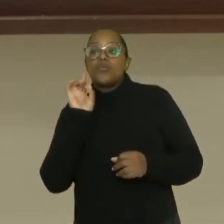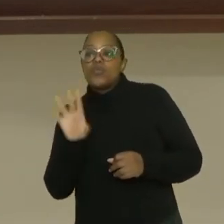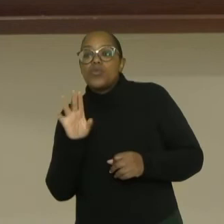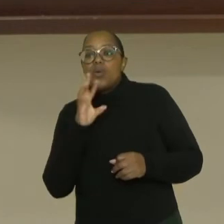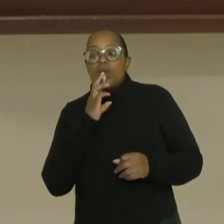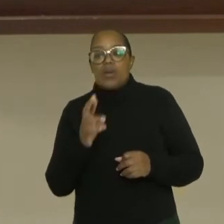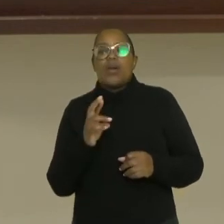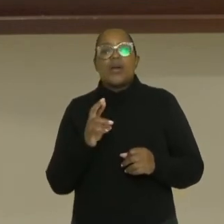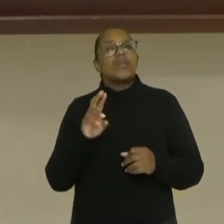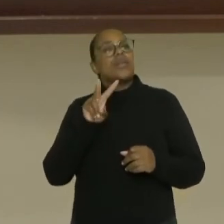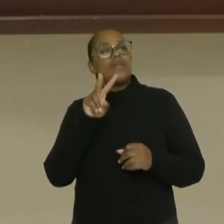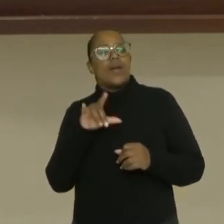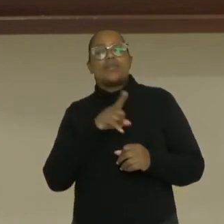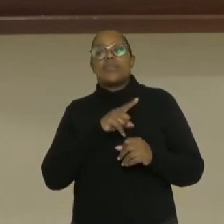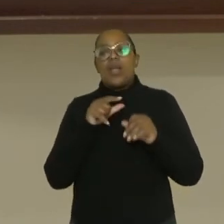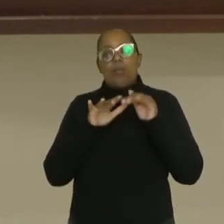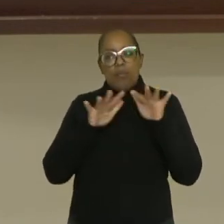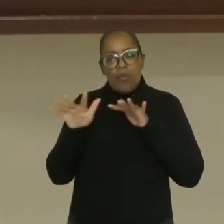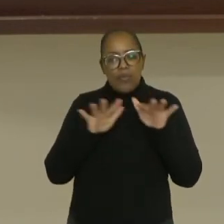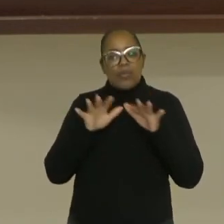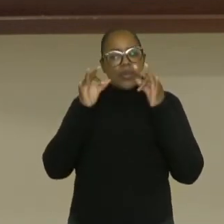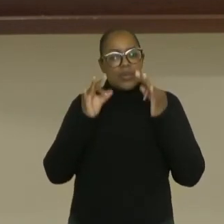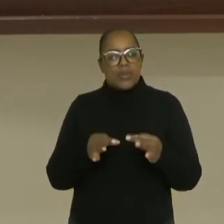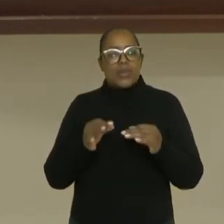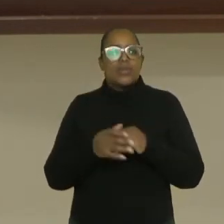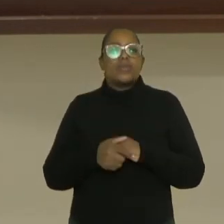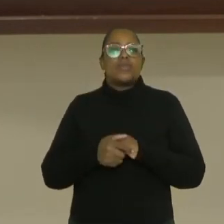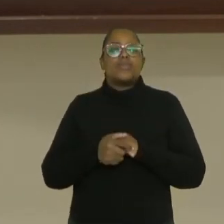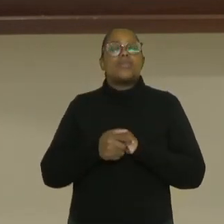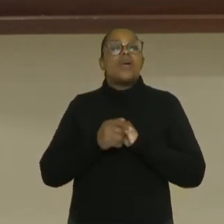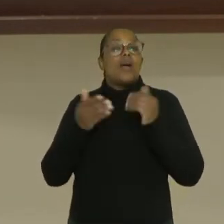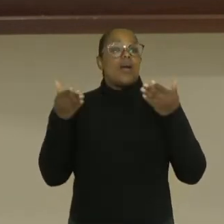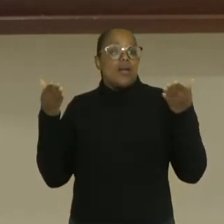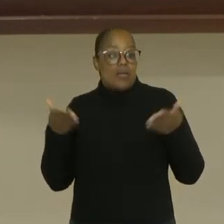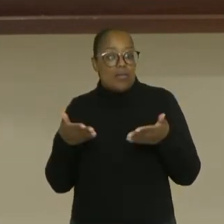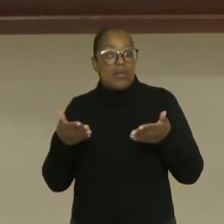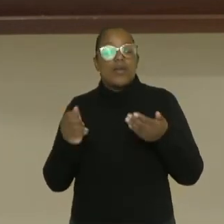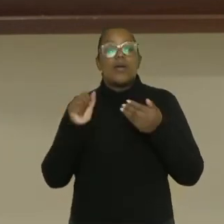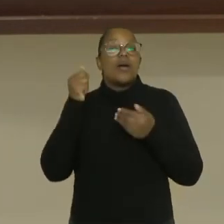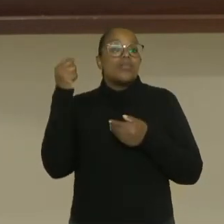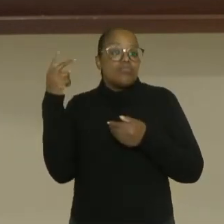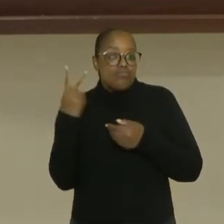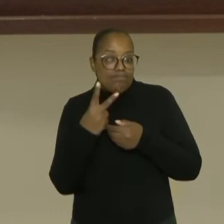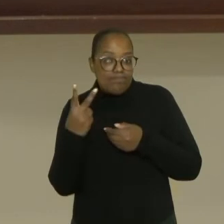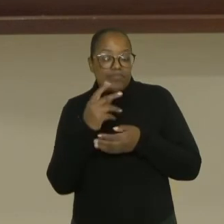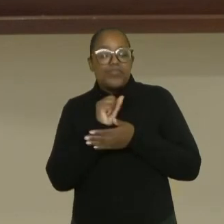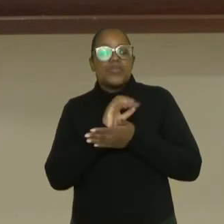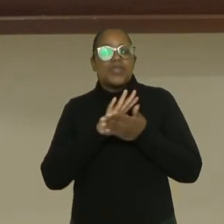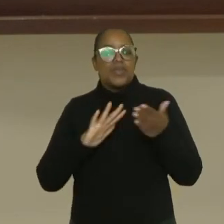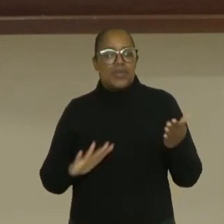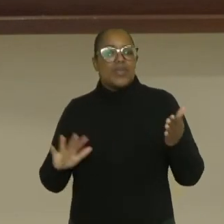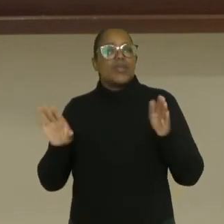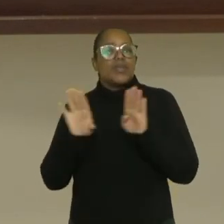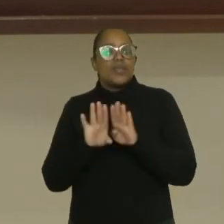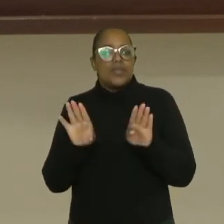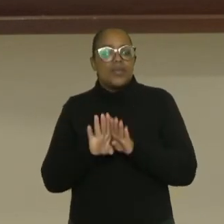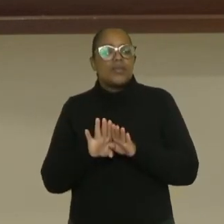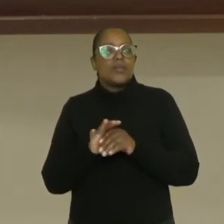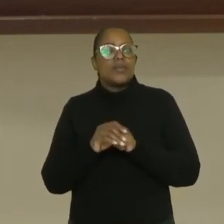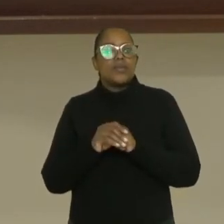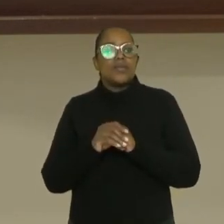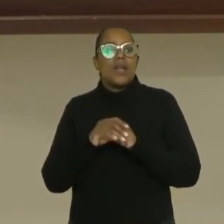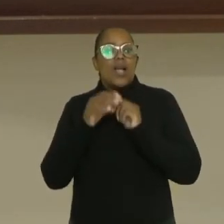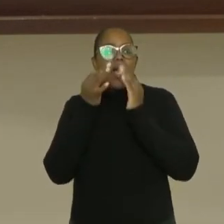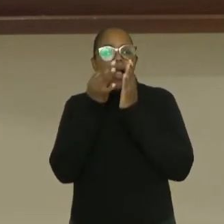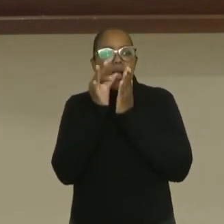se manifestar de algumas maneiras violentas. E vamos de uma segunda atividade agora.